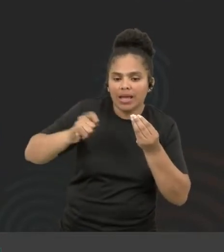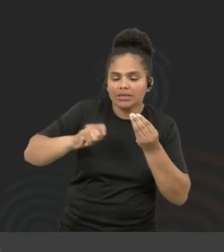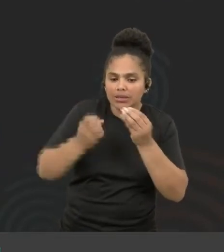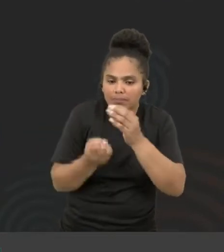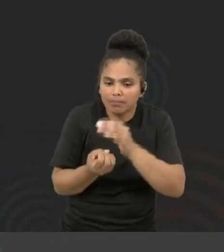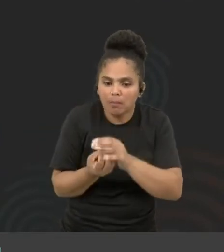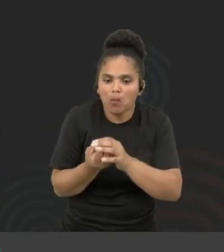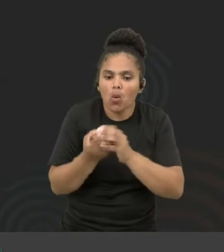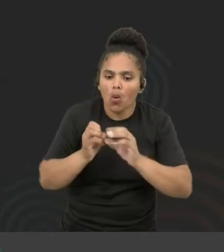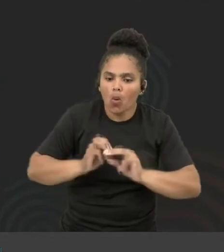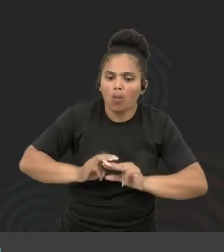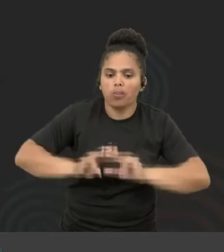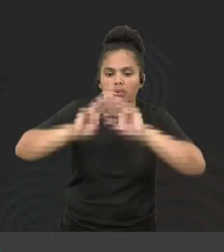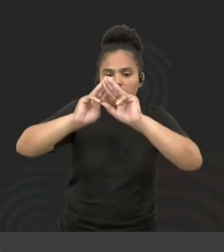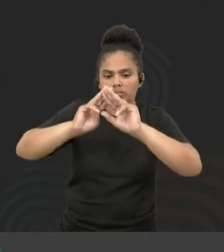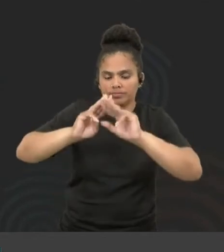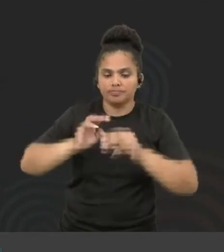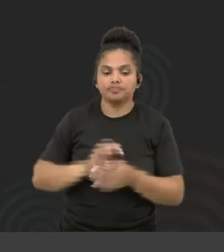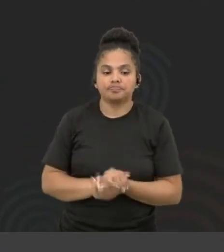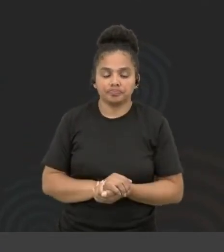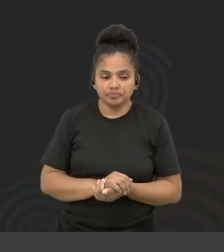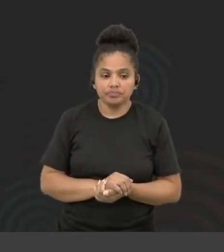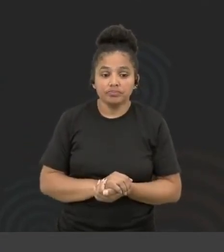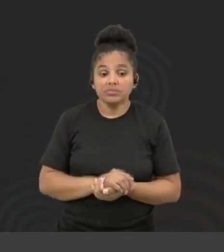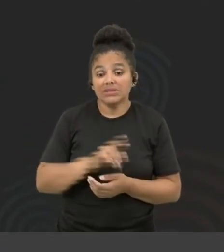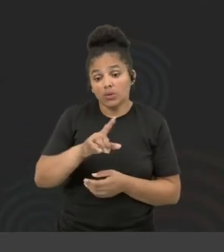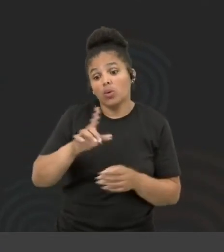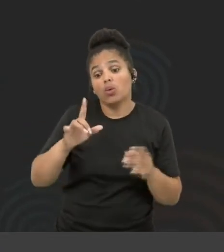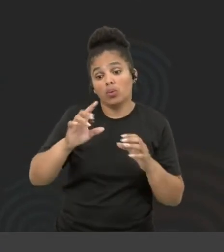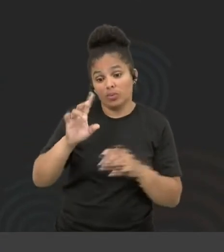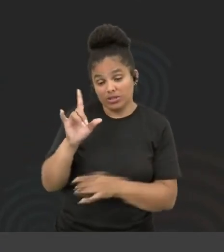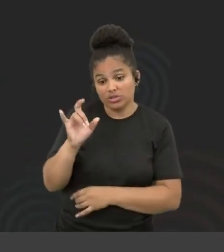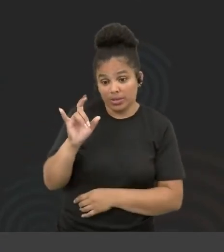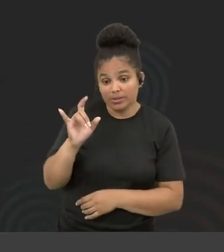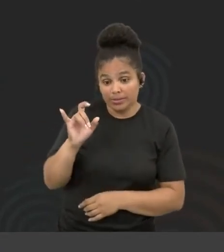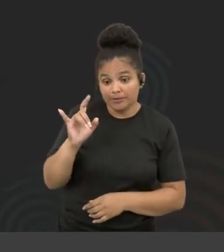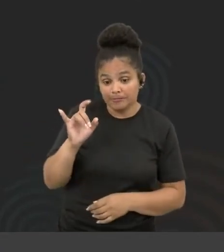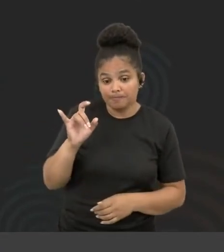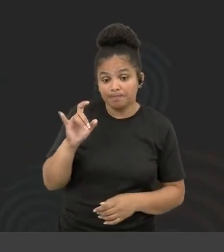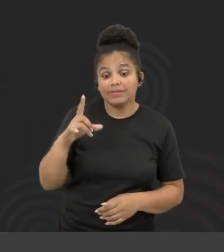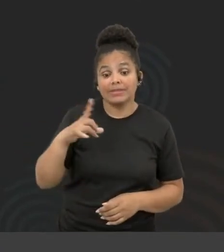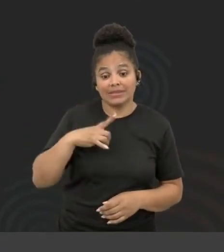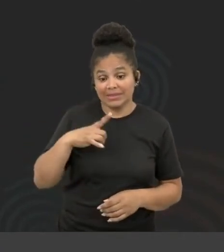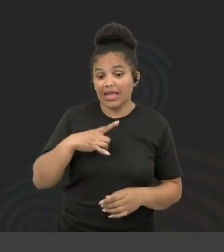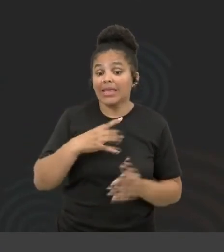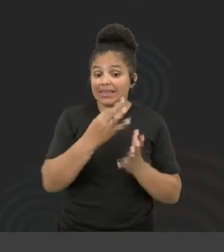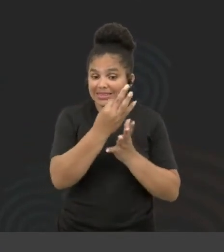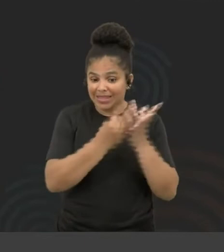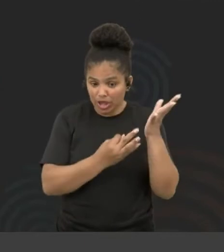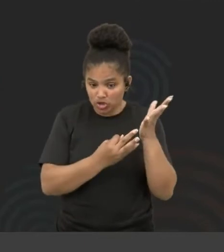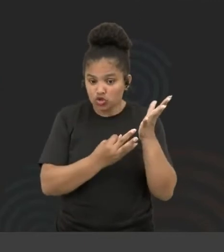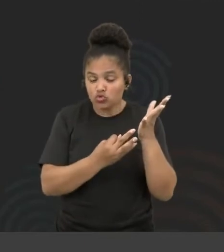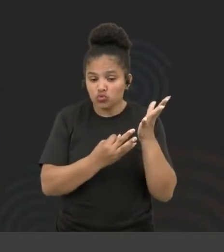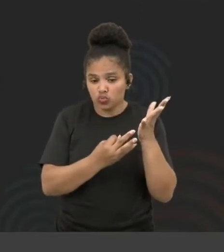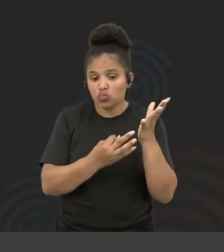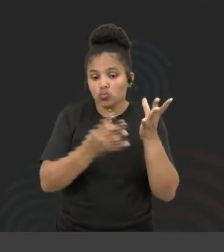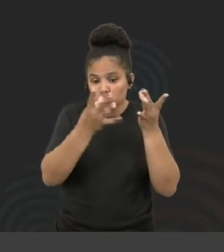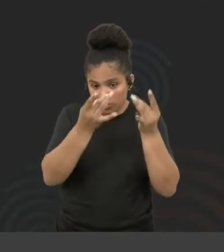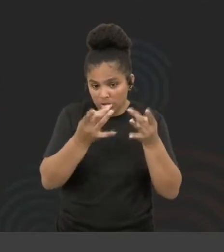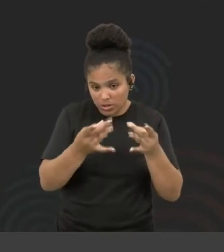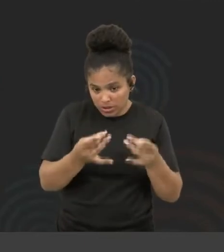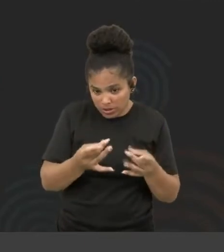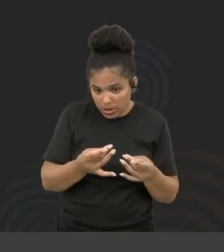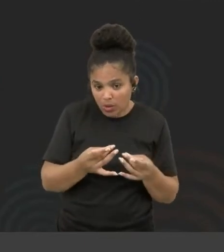legendas também. No caso do Instagram, você tem o texto alternativo e vídeos com legenda no feeds,